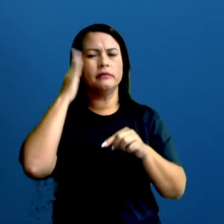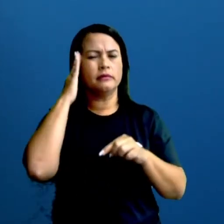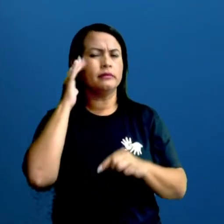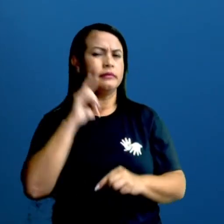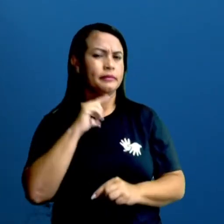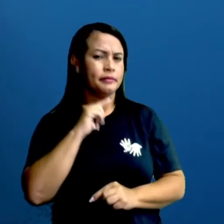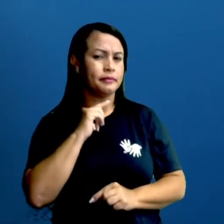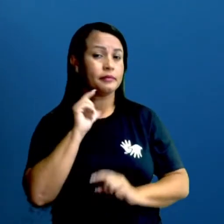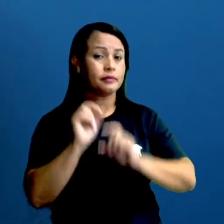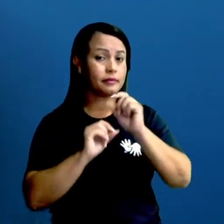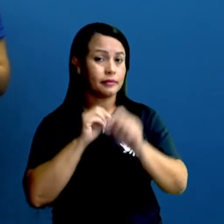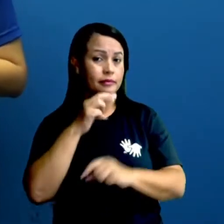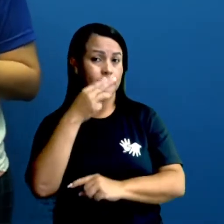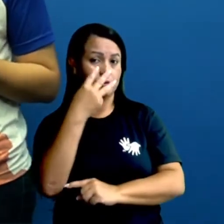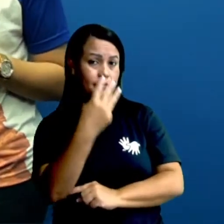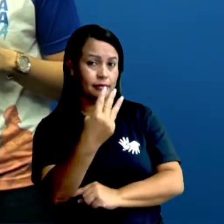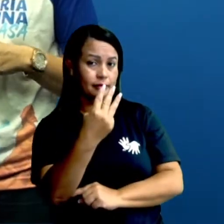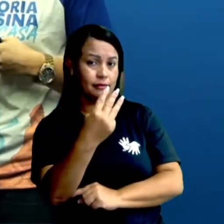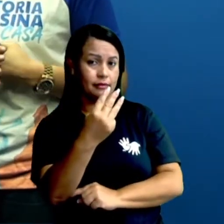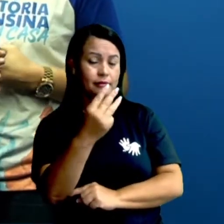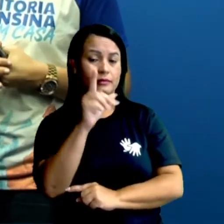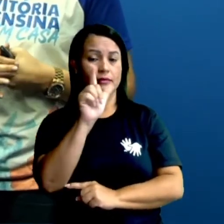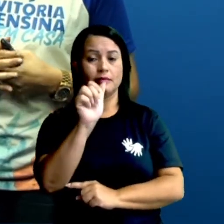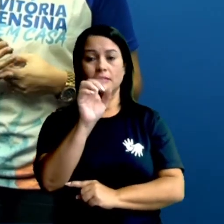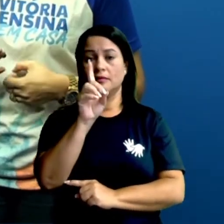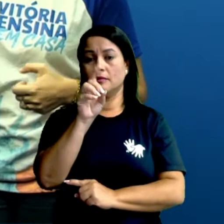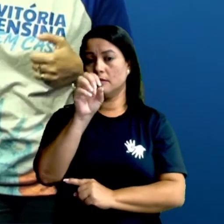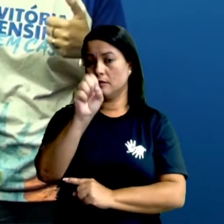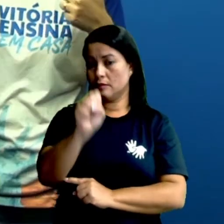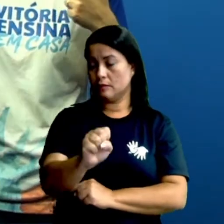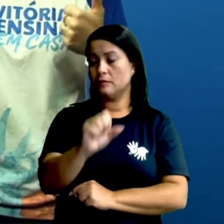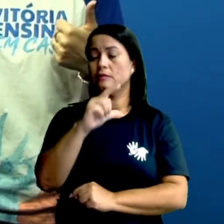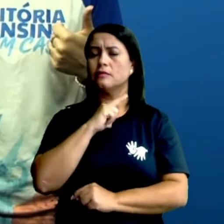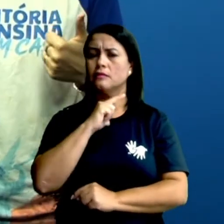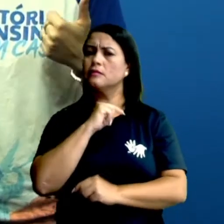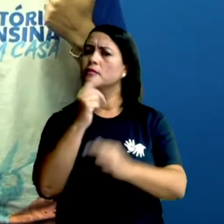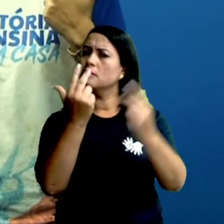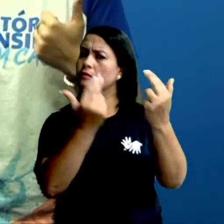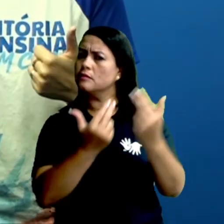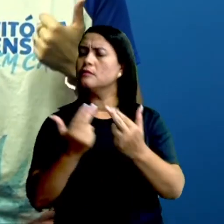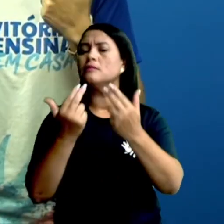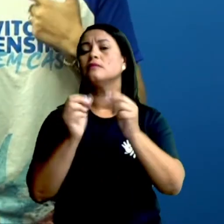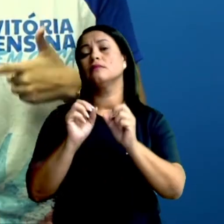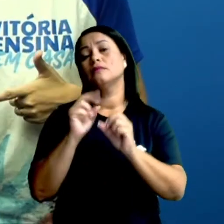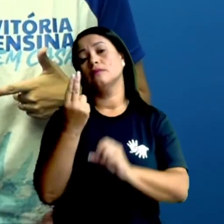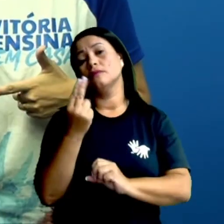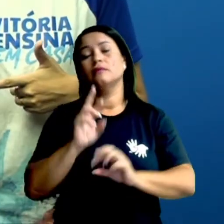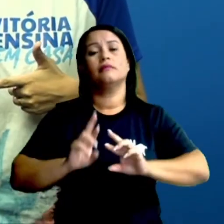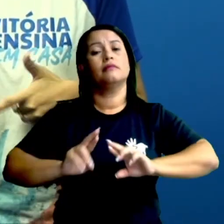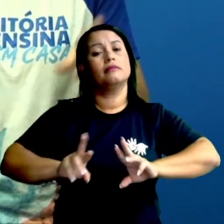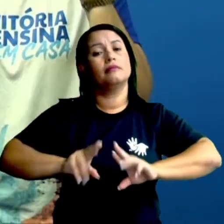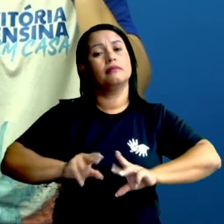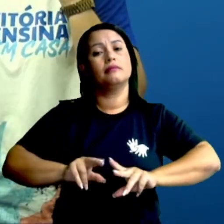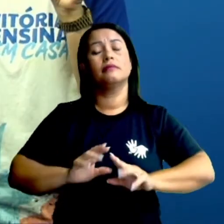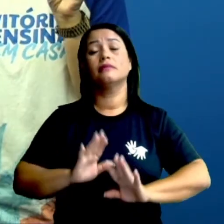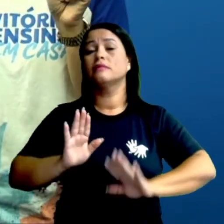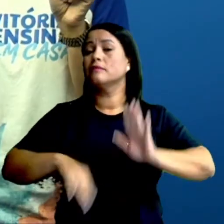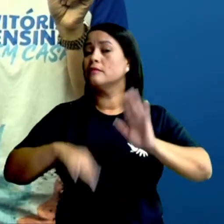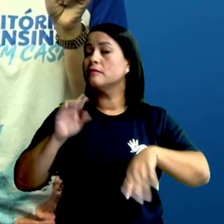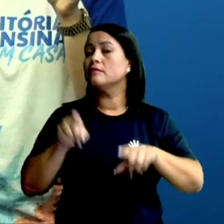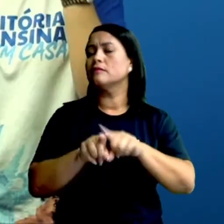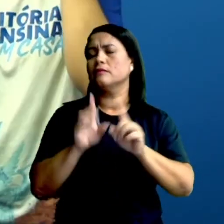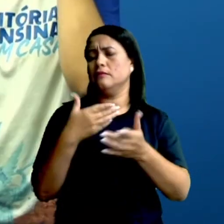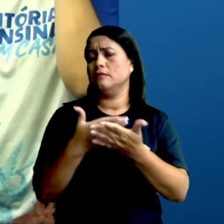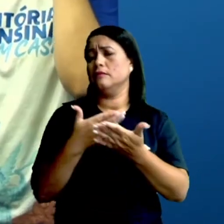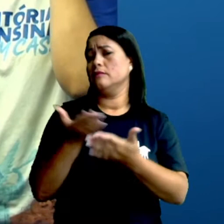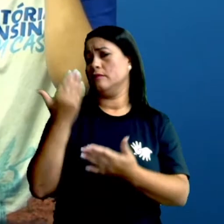tem o quê? Três lados. Contando que ele pode ter os lados iguais ou diferentes, né? A gente já